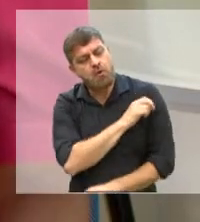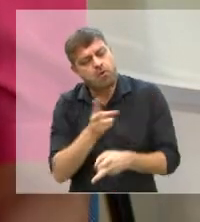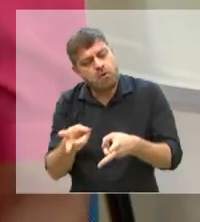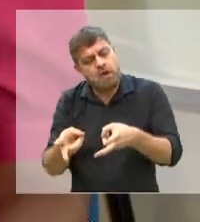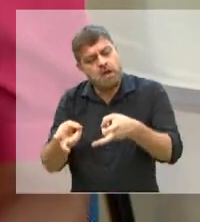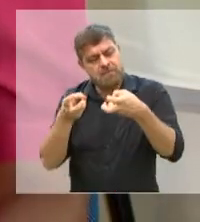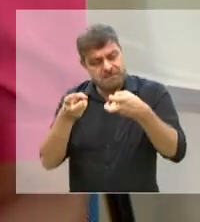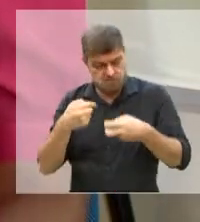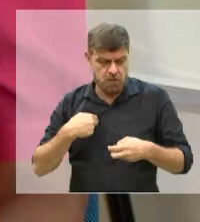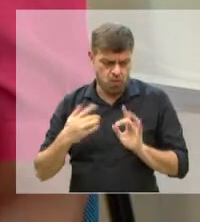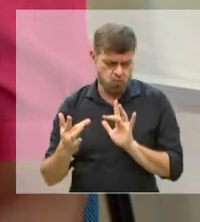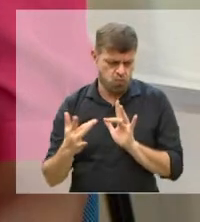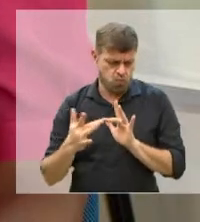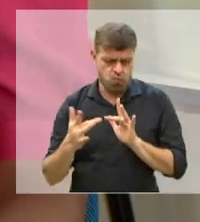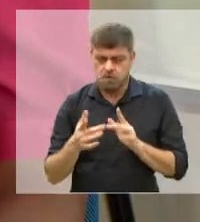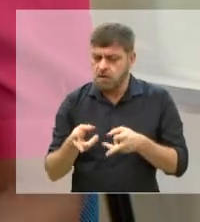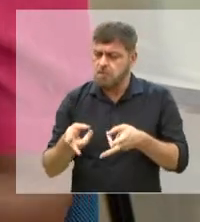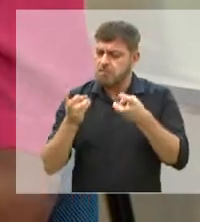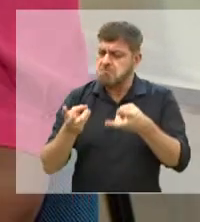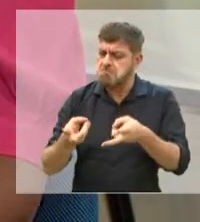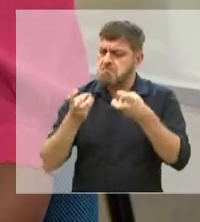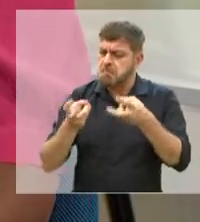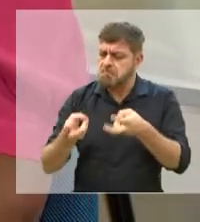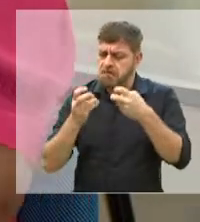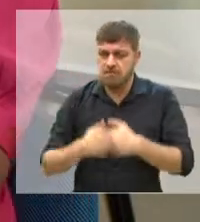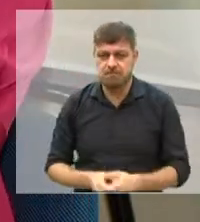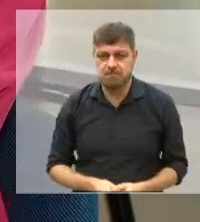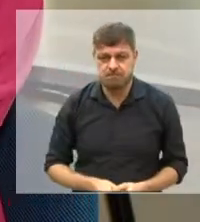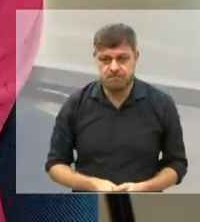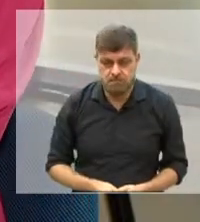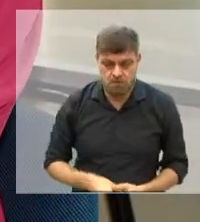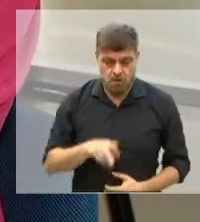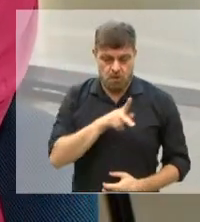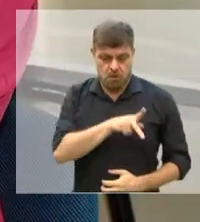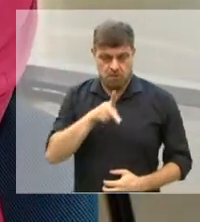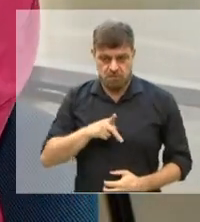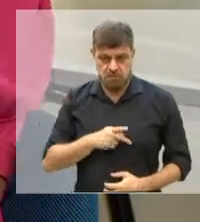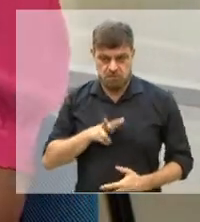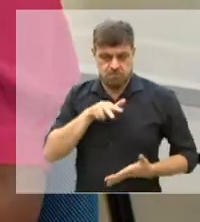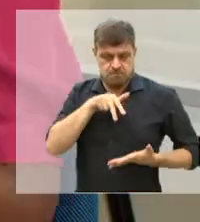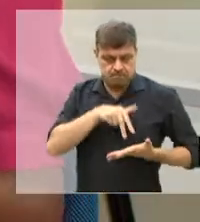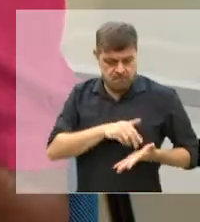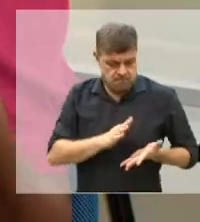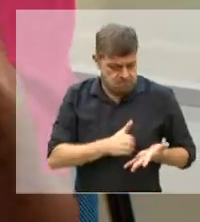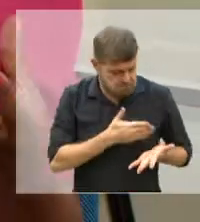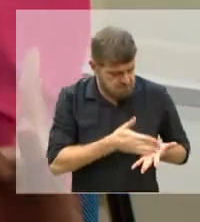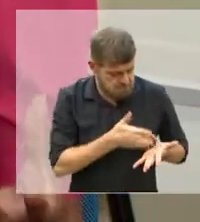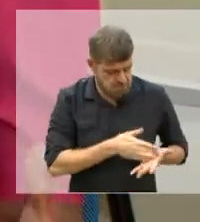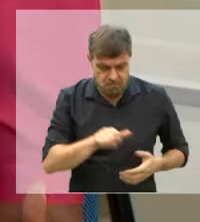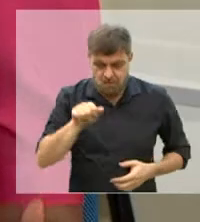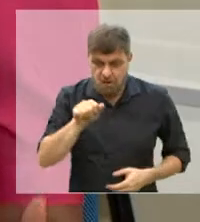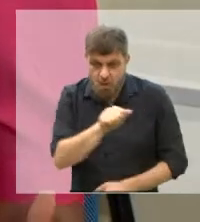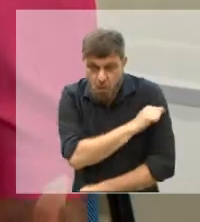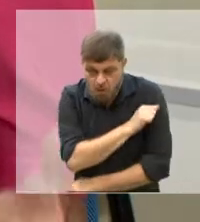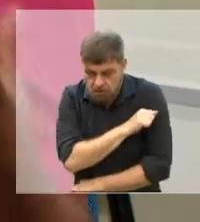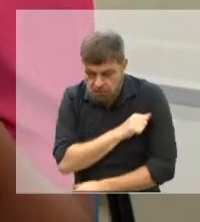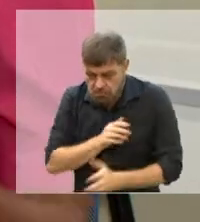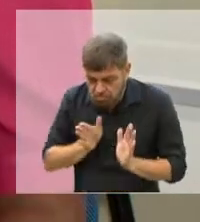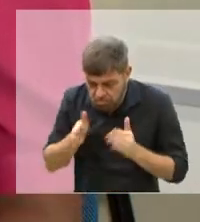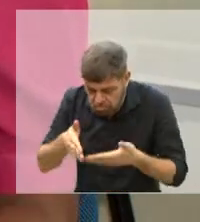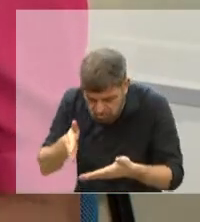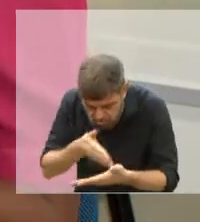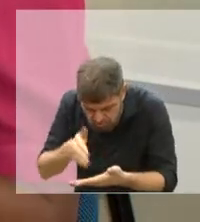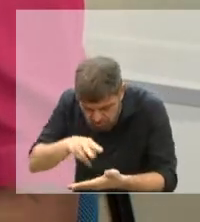de contato, o aluno hoje, assim como o professor não é aquele que fica preso ao livro, o aluno não fica preso ao caderno. Ele